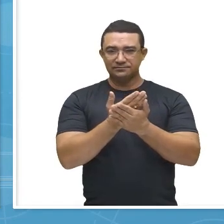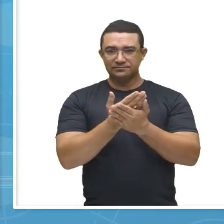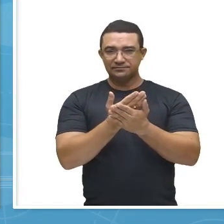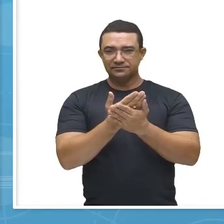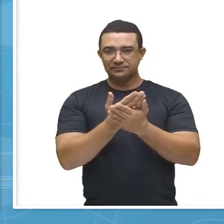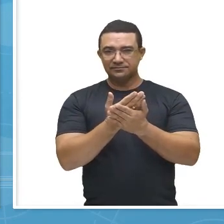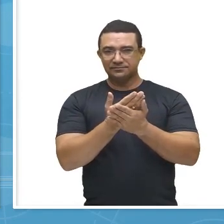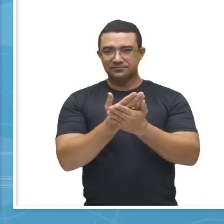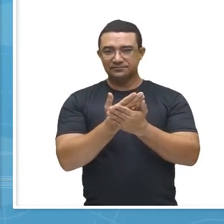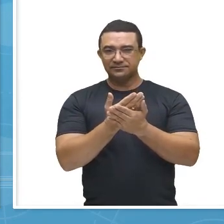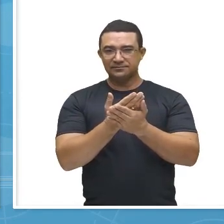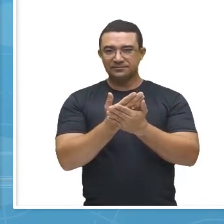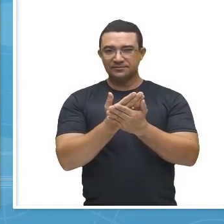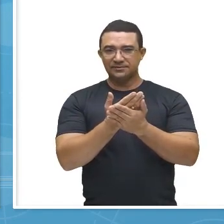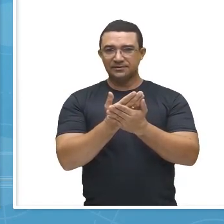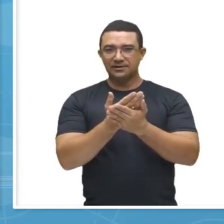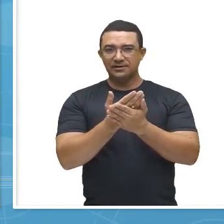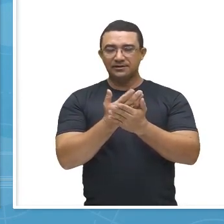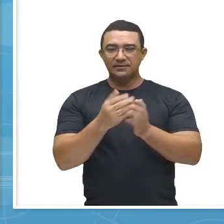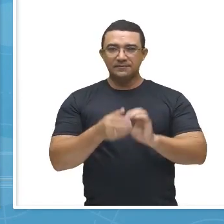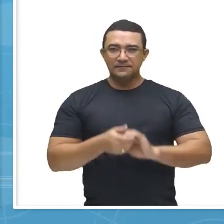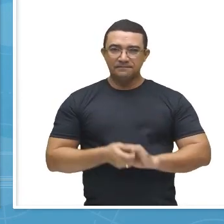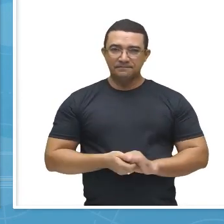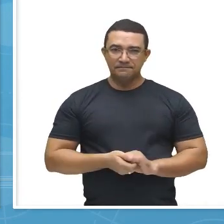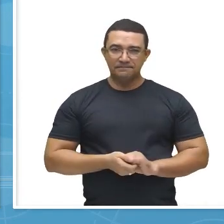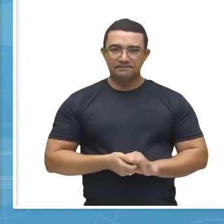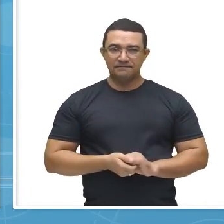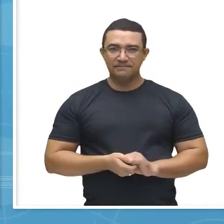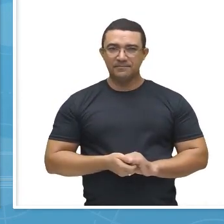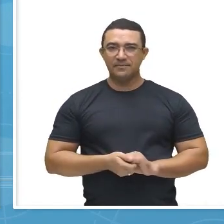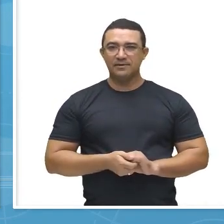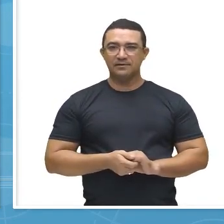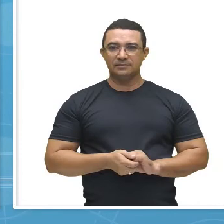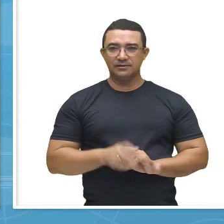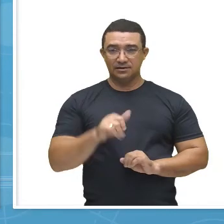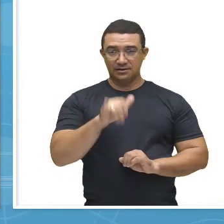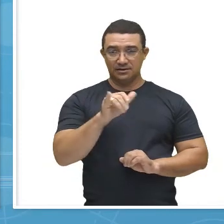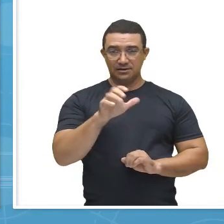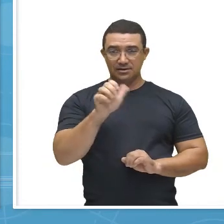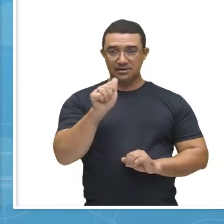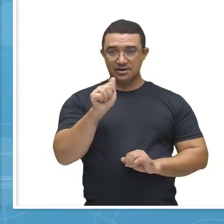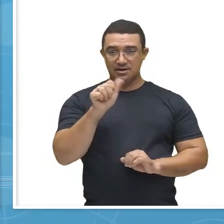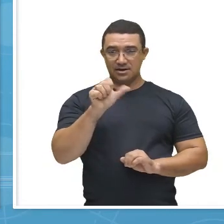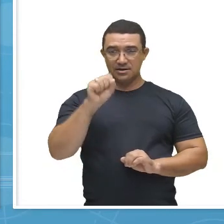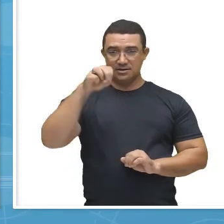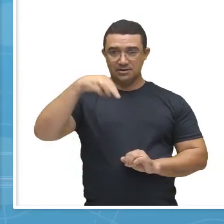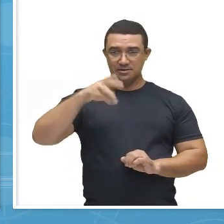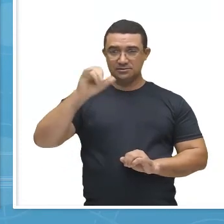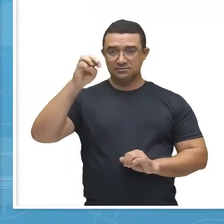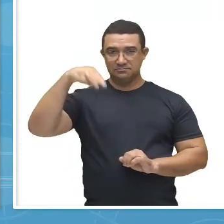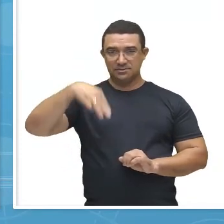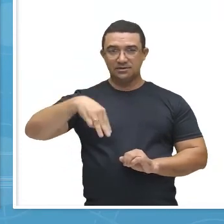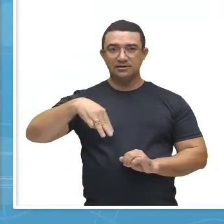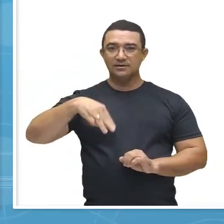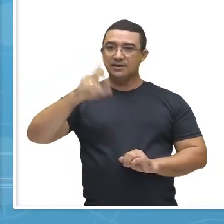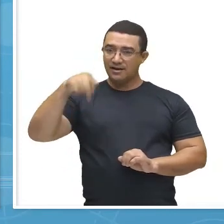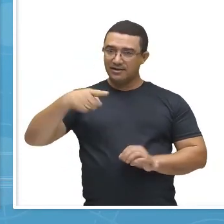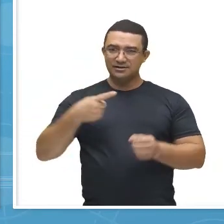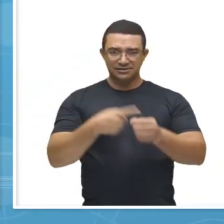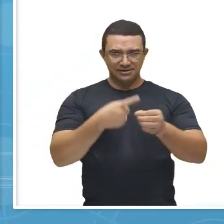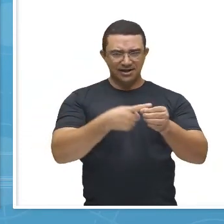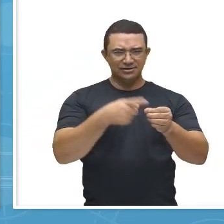Milburgues Bezerra, de Araújo. Mas a Wanda Yasmin, da Escola Estadual Corinto Borges Façanha, lá da minha querida cidade de